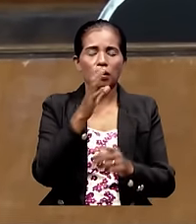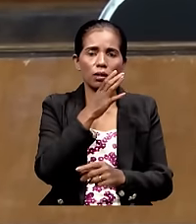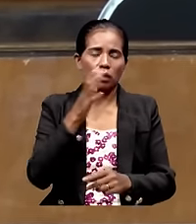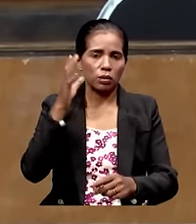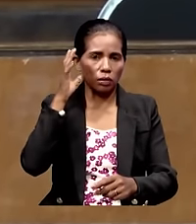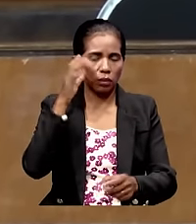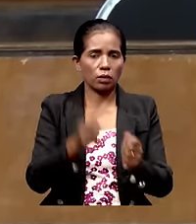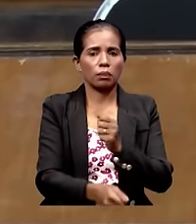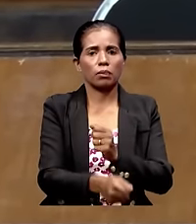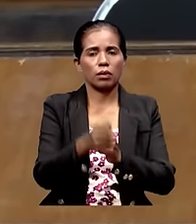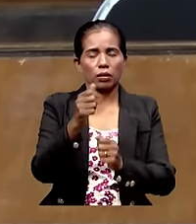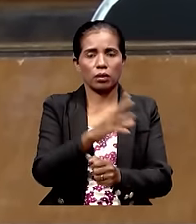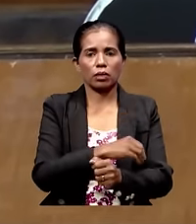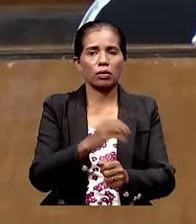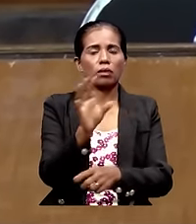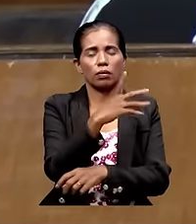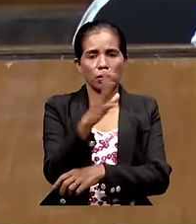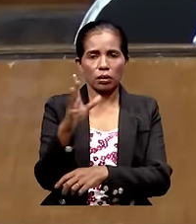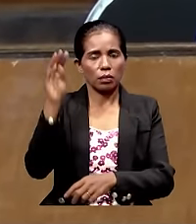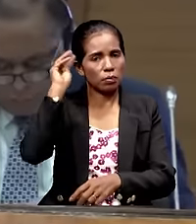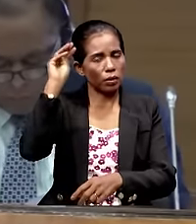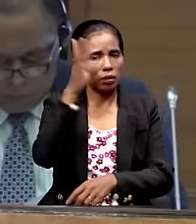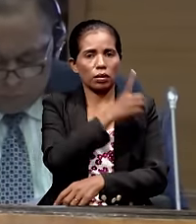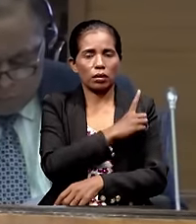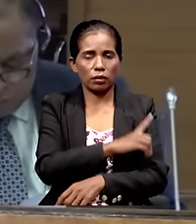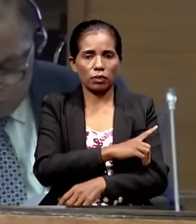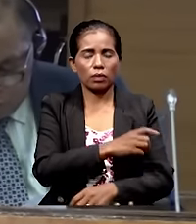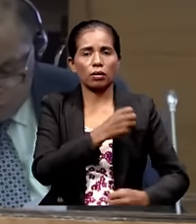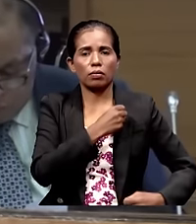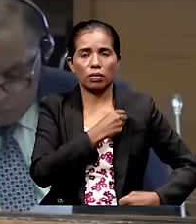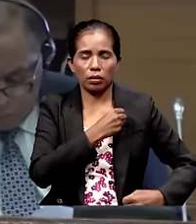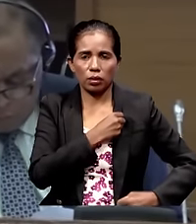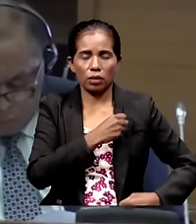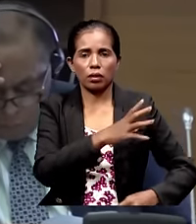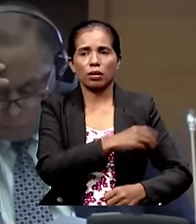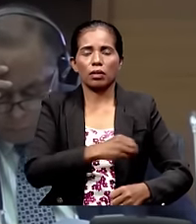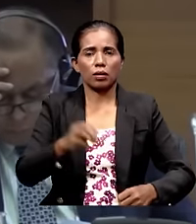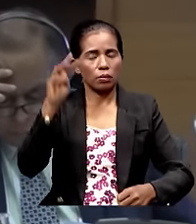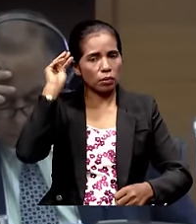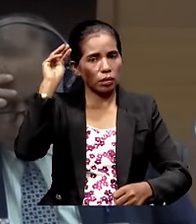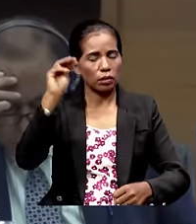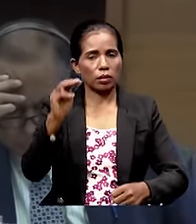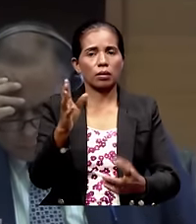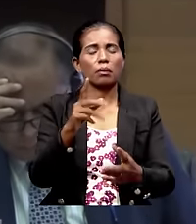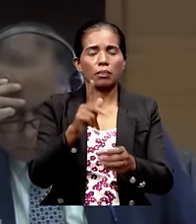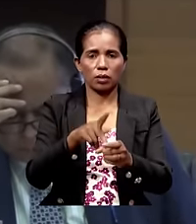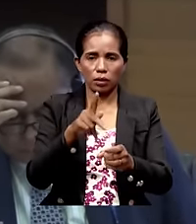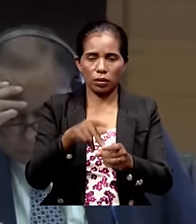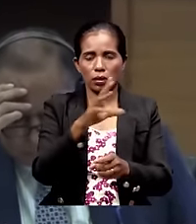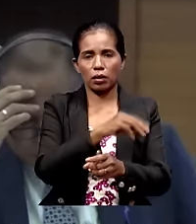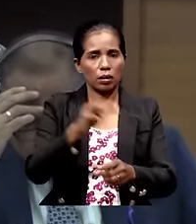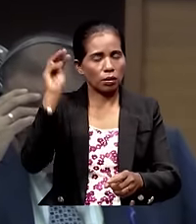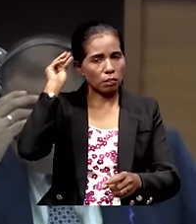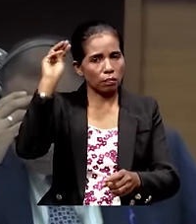Pecuária, Pescas no Floresta, Ministério Defesa, Falintil Força Defesa Timor-Leste, Ministério Petróleo no Recursos Minerais,